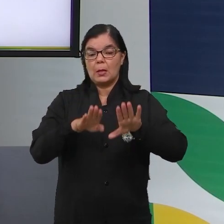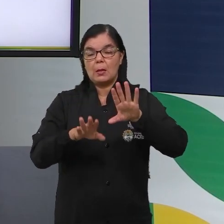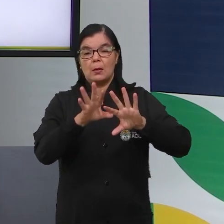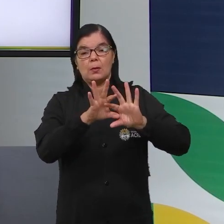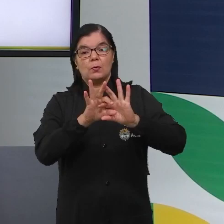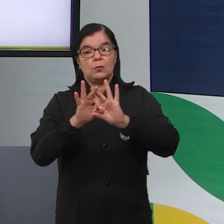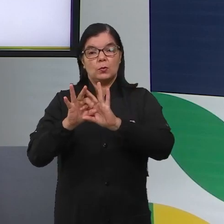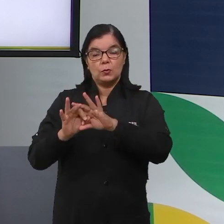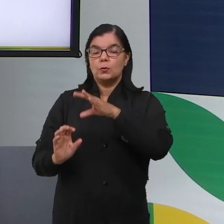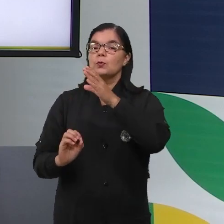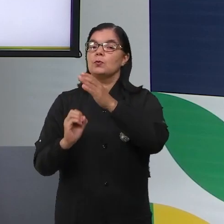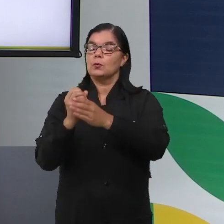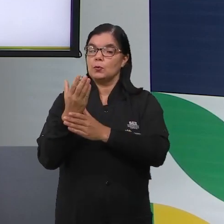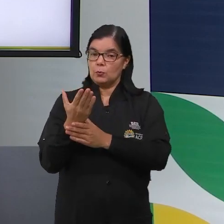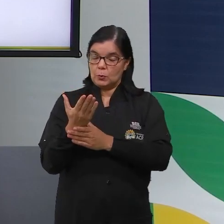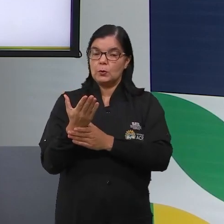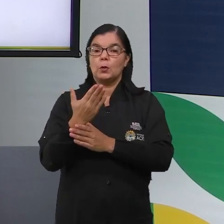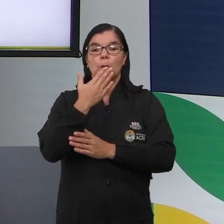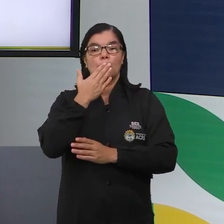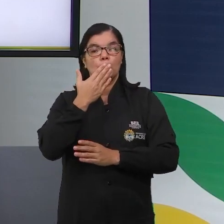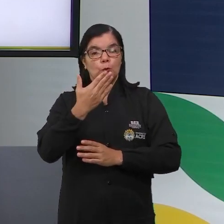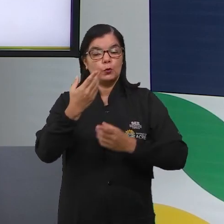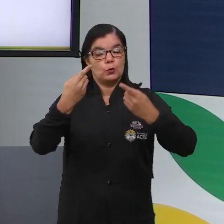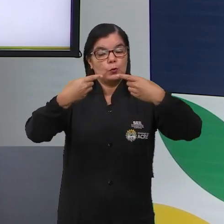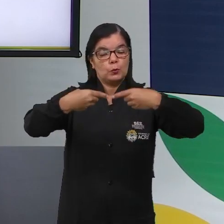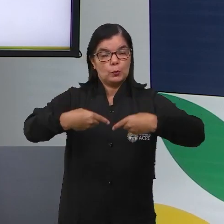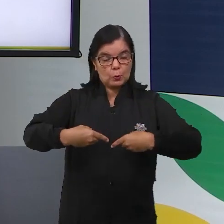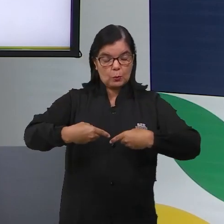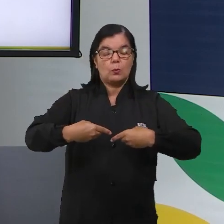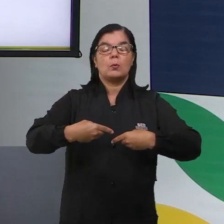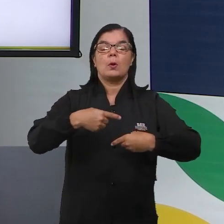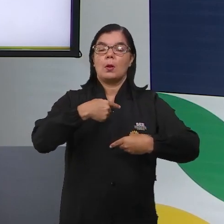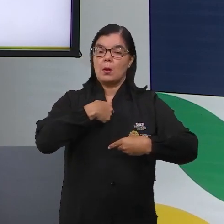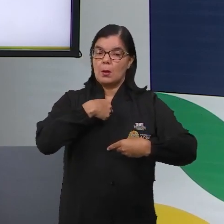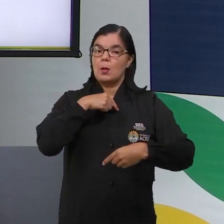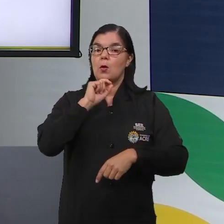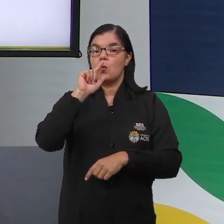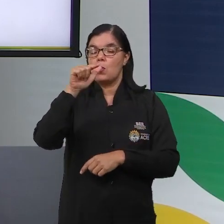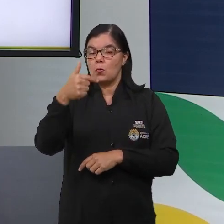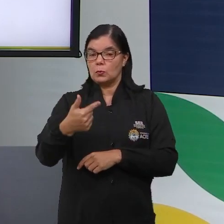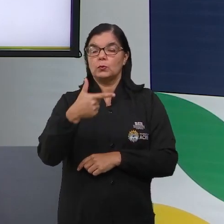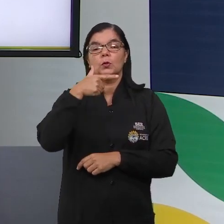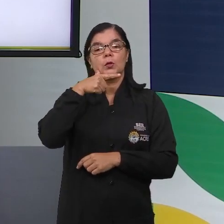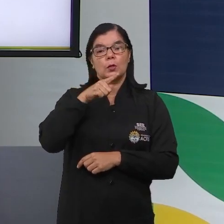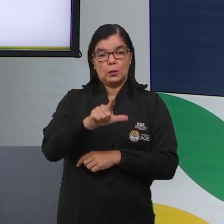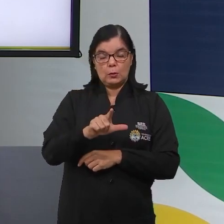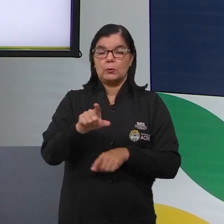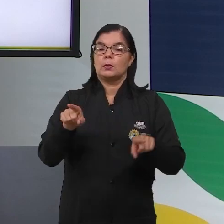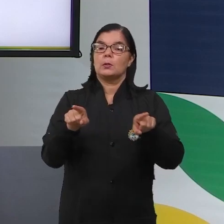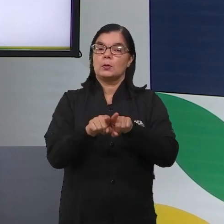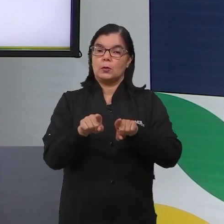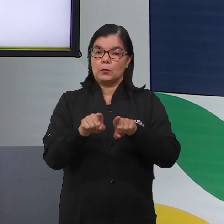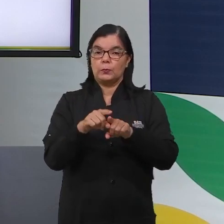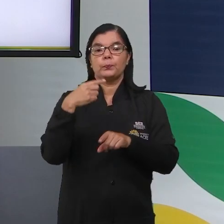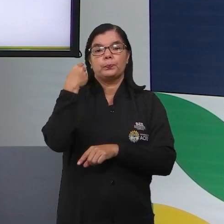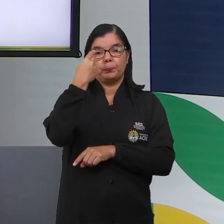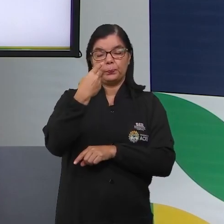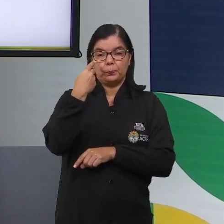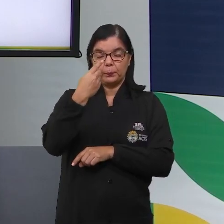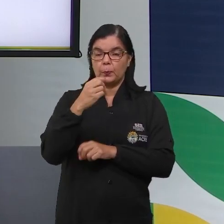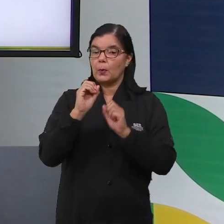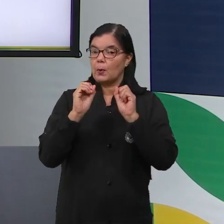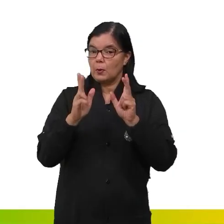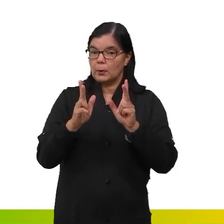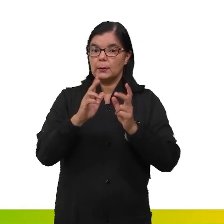em que esteja acontecendo um determinado tipo de competição, faz mais sentido outros tipos de idiomas, inclusive o espanhol.